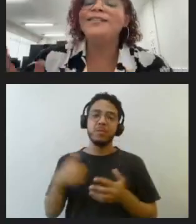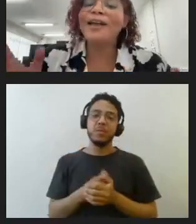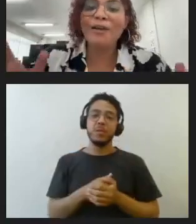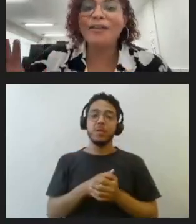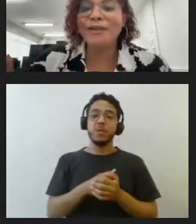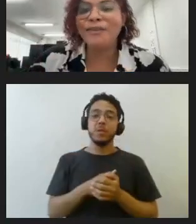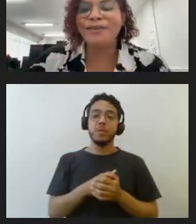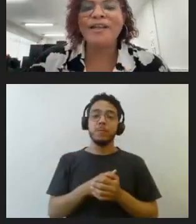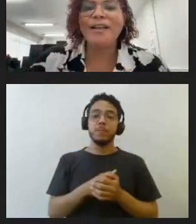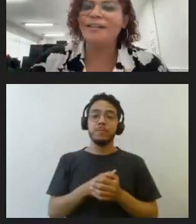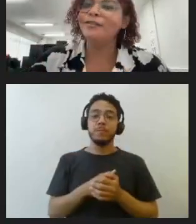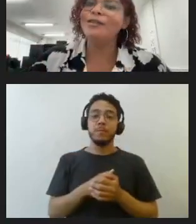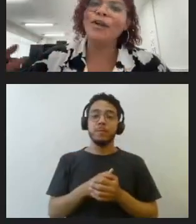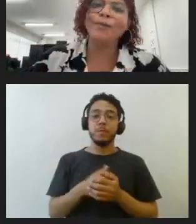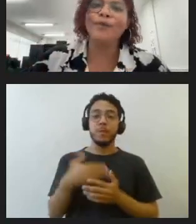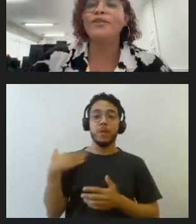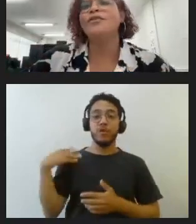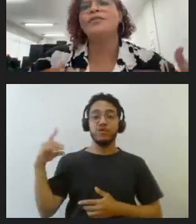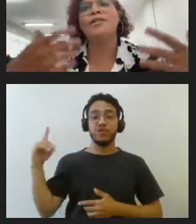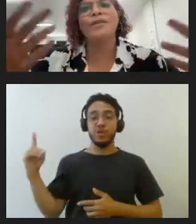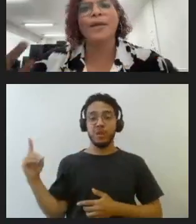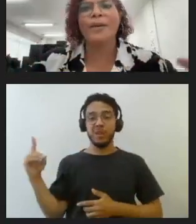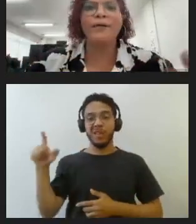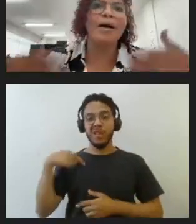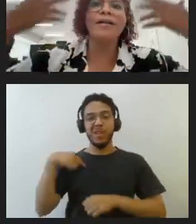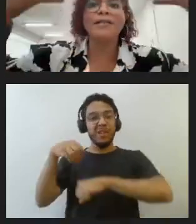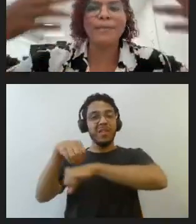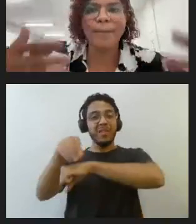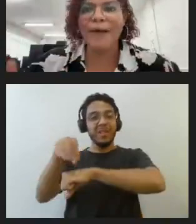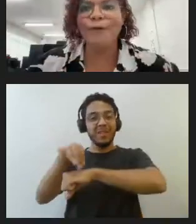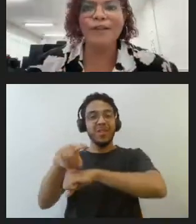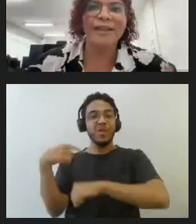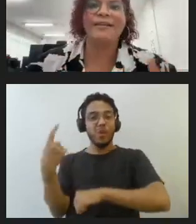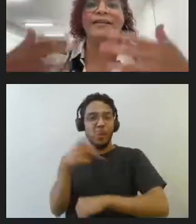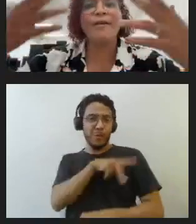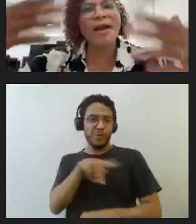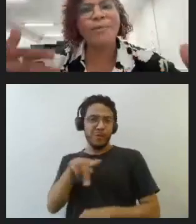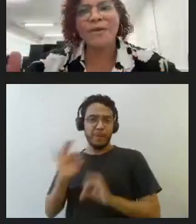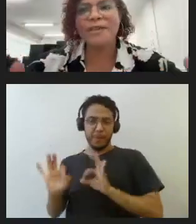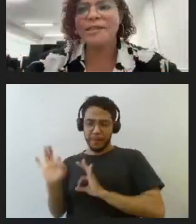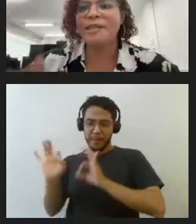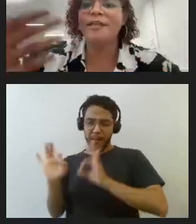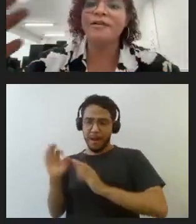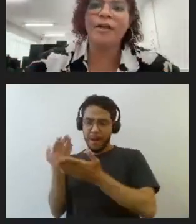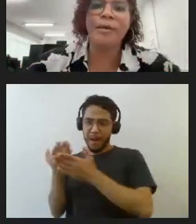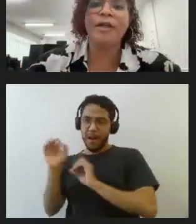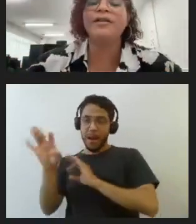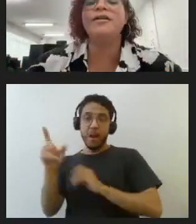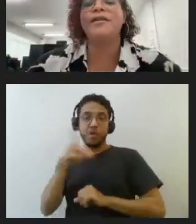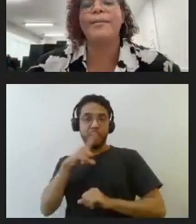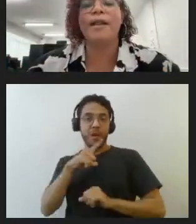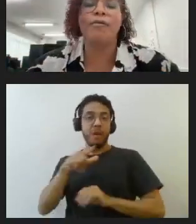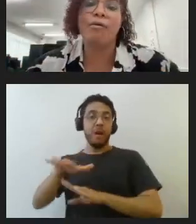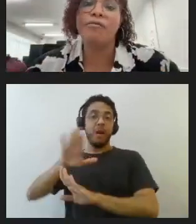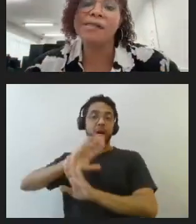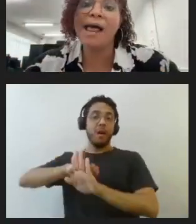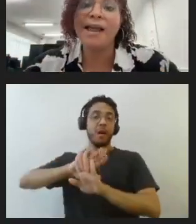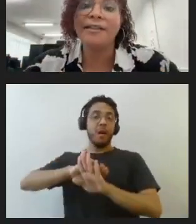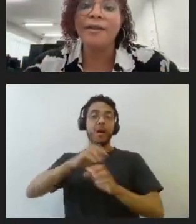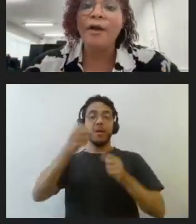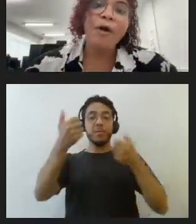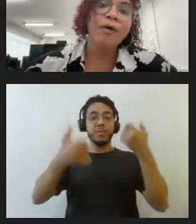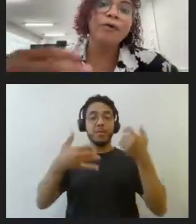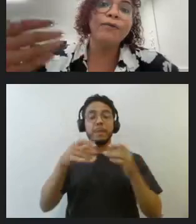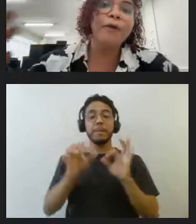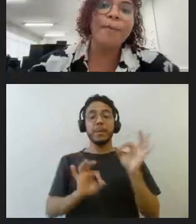de vocês é o que eu estava sugerindo. Enquanto professores, quando a gente prepara uma aula, a gente prepara um roteiro. Tem um caminho a ser seguido e, normalmente, a gente trabalha com algum